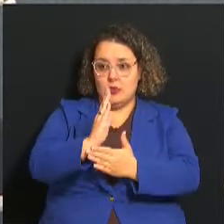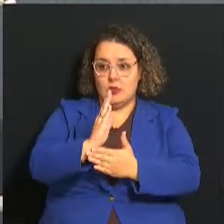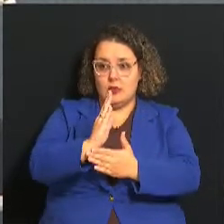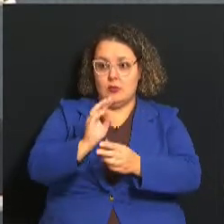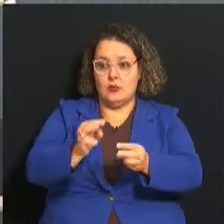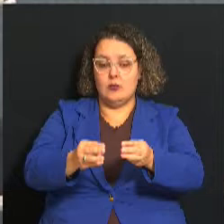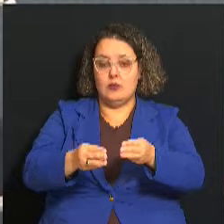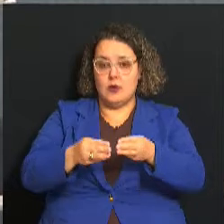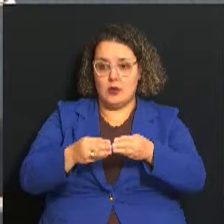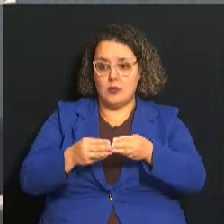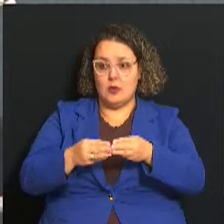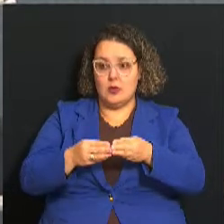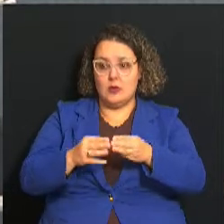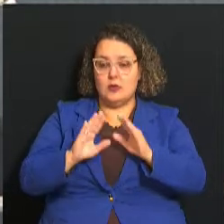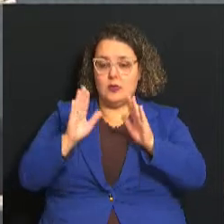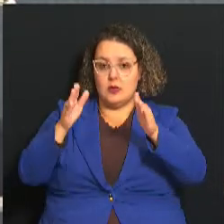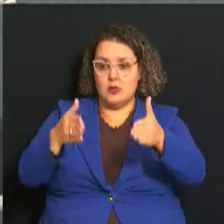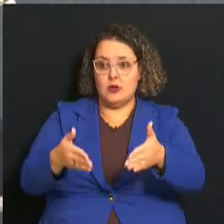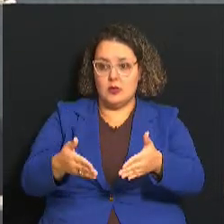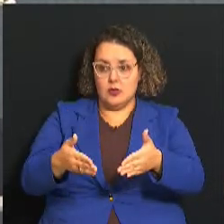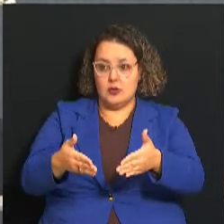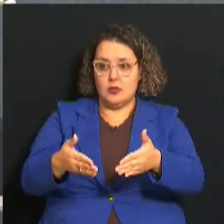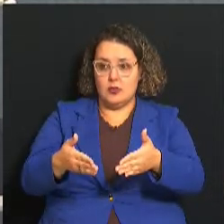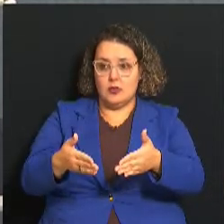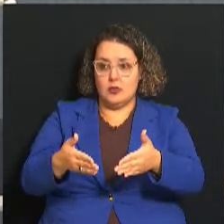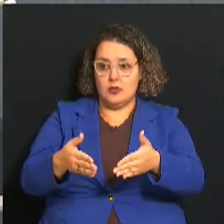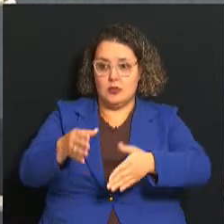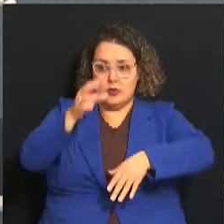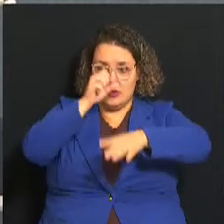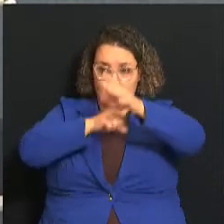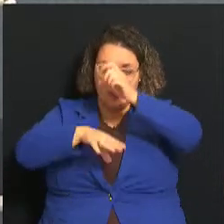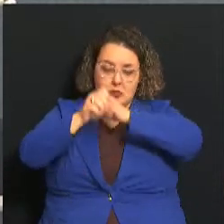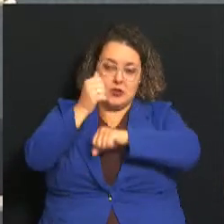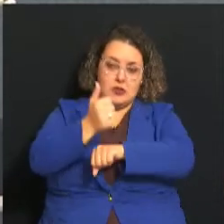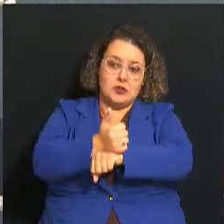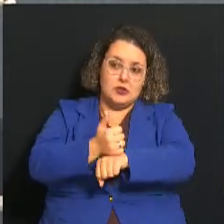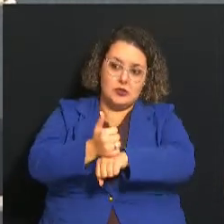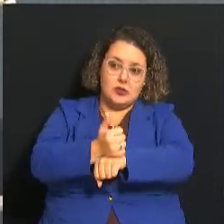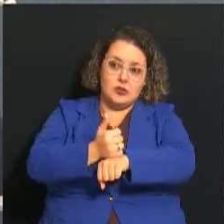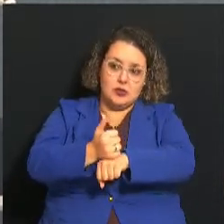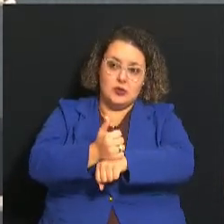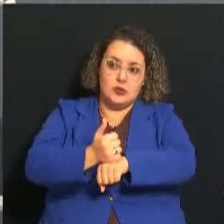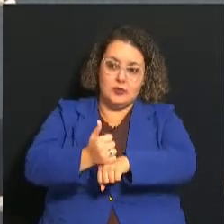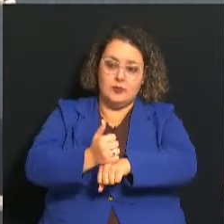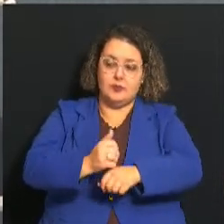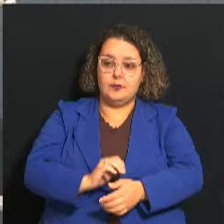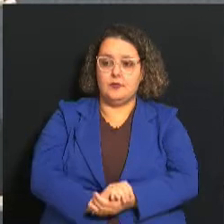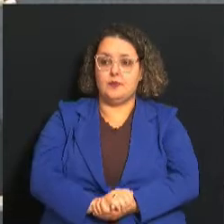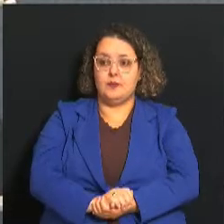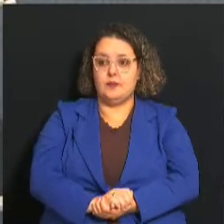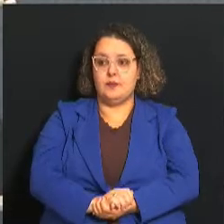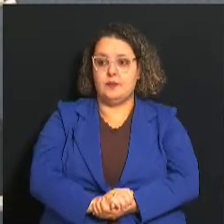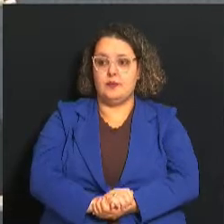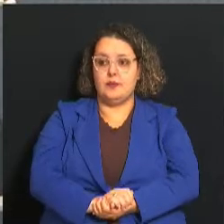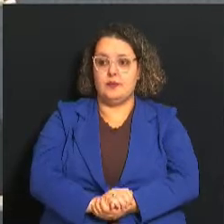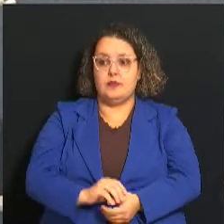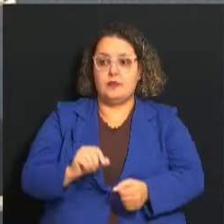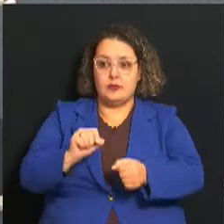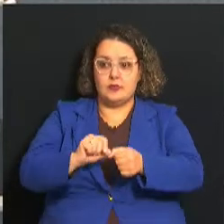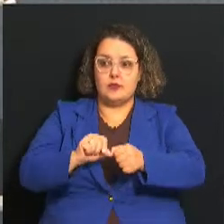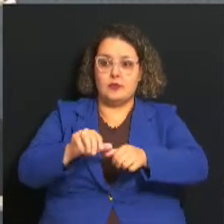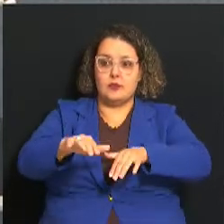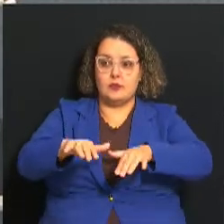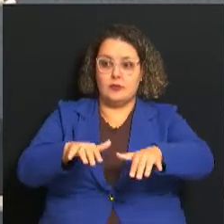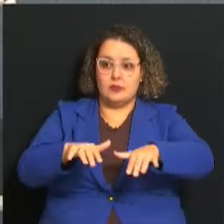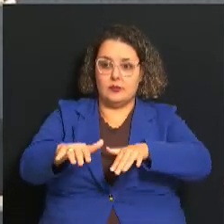moção relacionada à aprendizagem profissional, que a gente fez algumas articulações, mandei